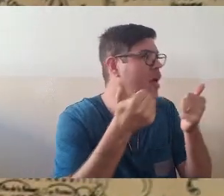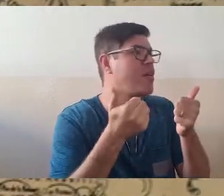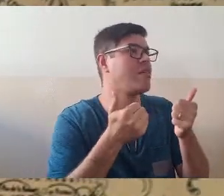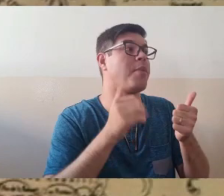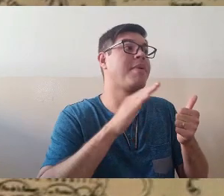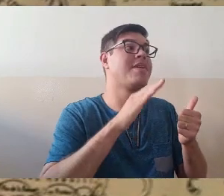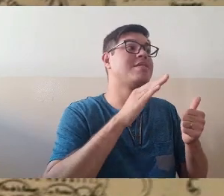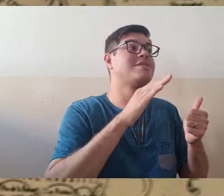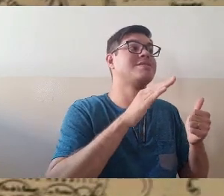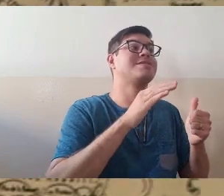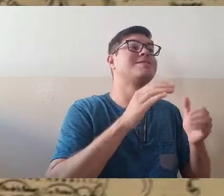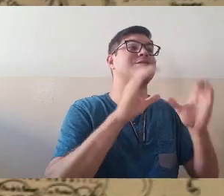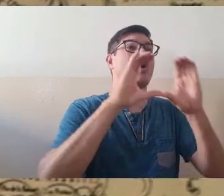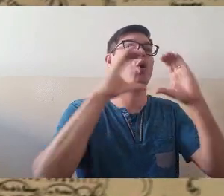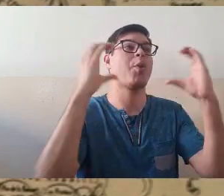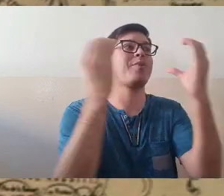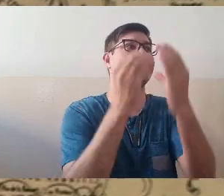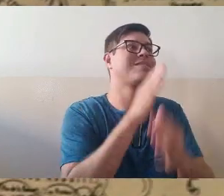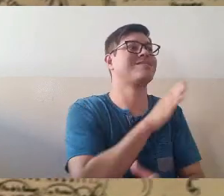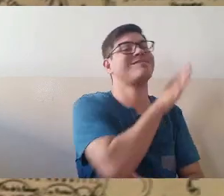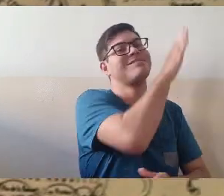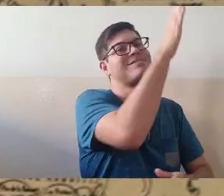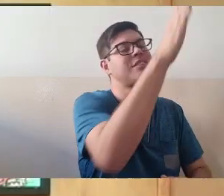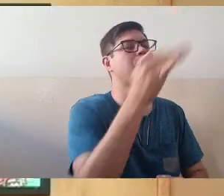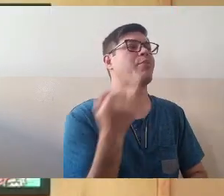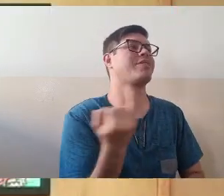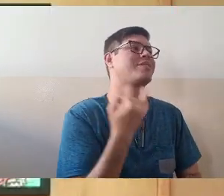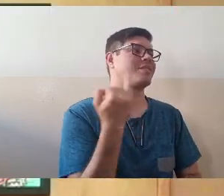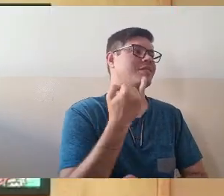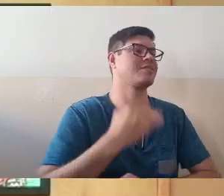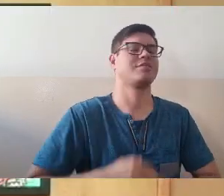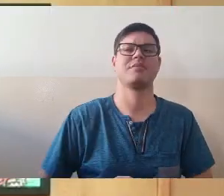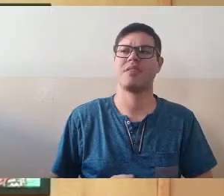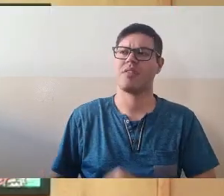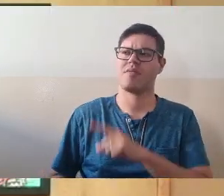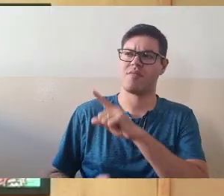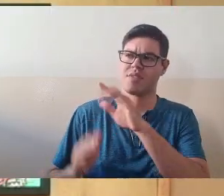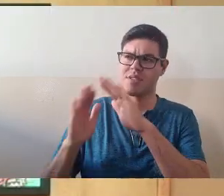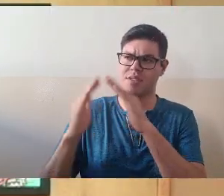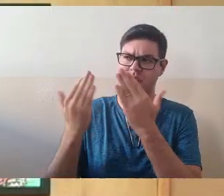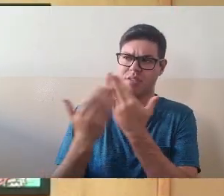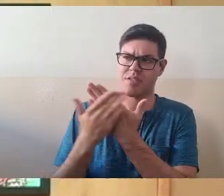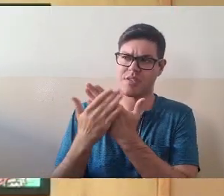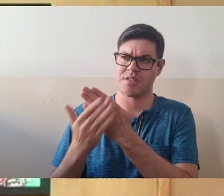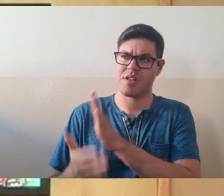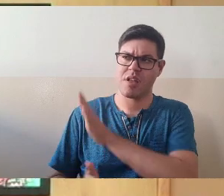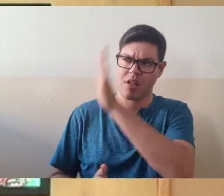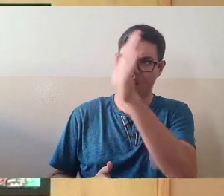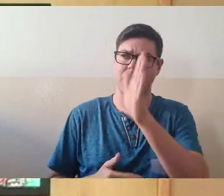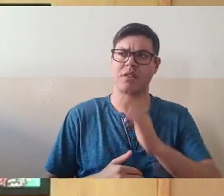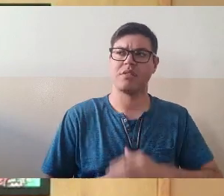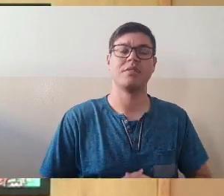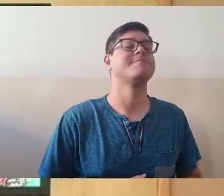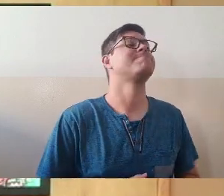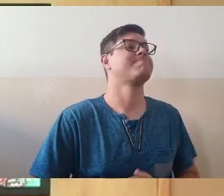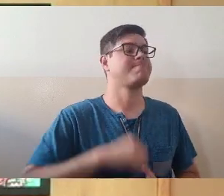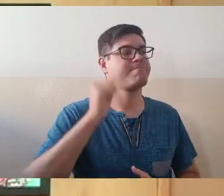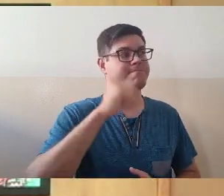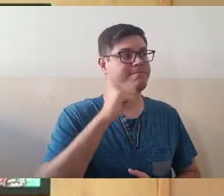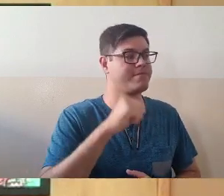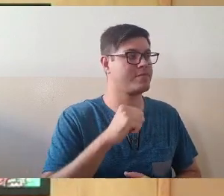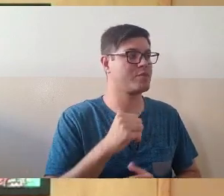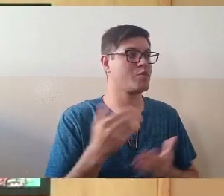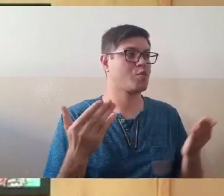até aquela comunidade. A comunidade, vocês vão, por exemplo, nas escolas, é isso? Vou chegar lá. Hoje nós temos uma parceria. Quando